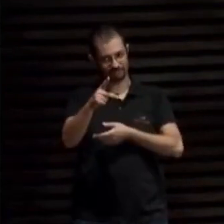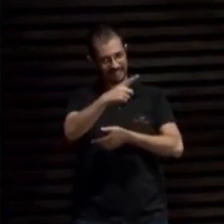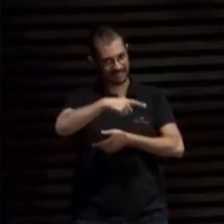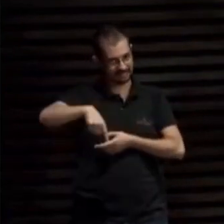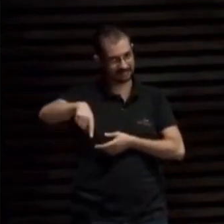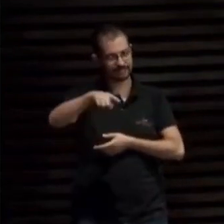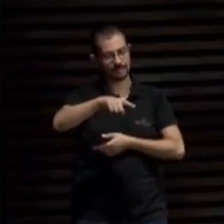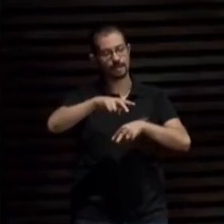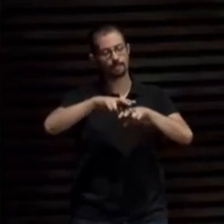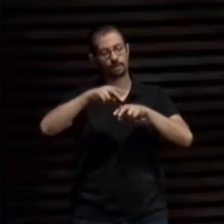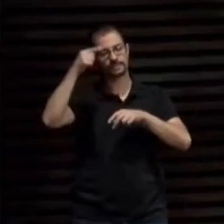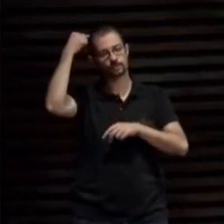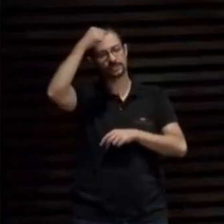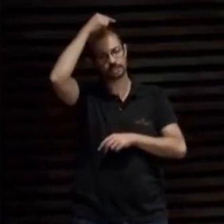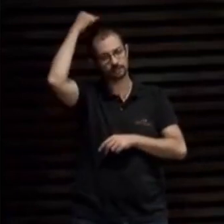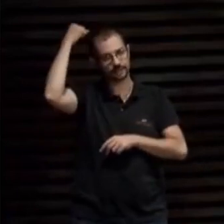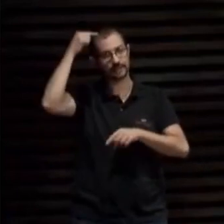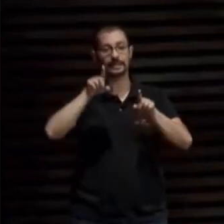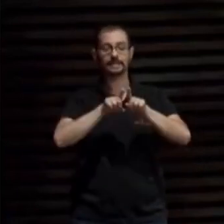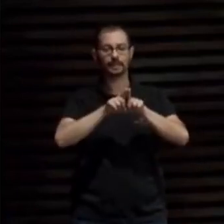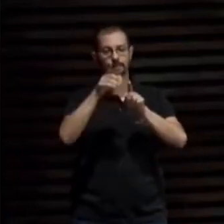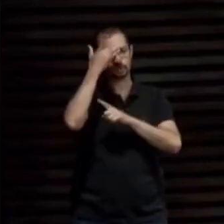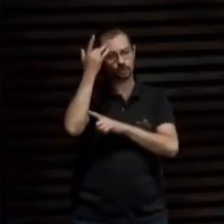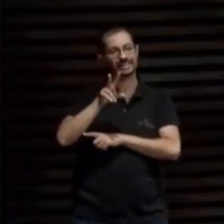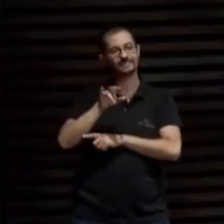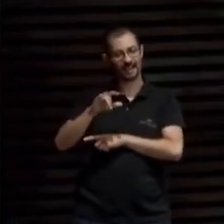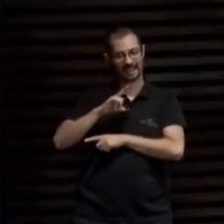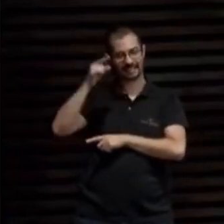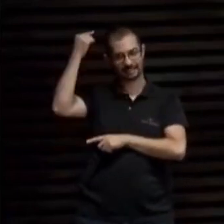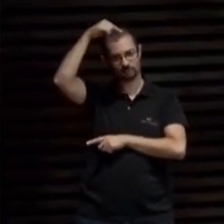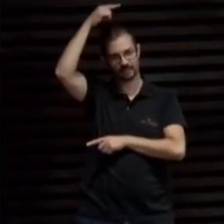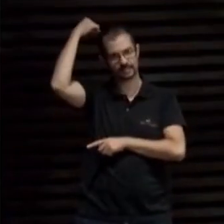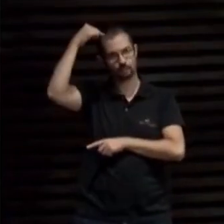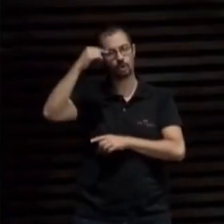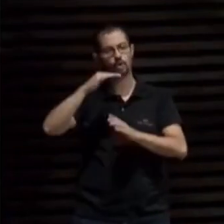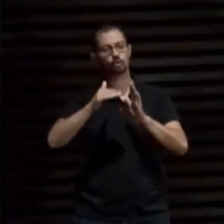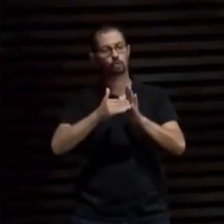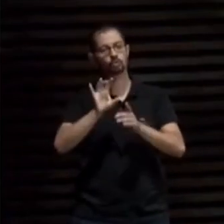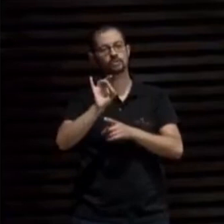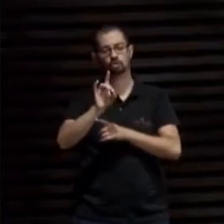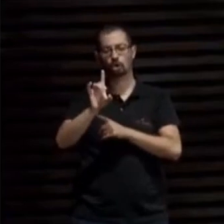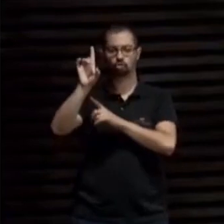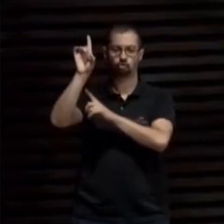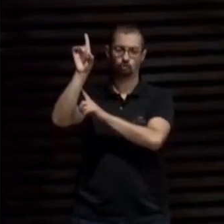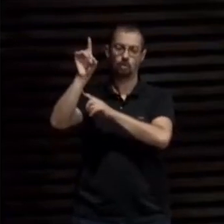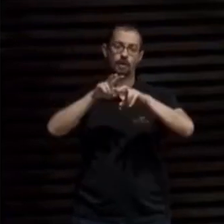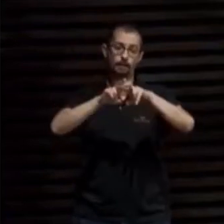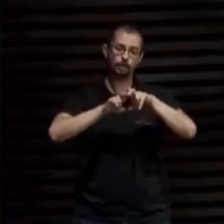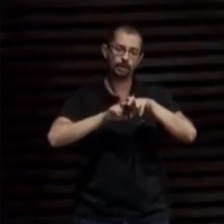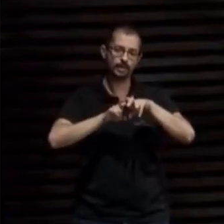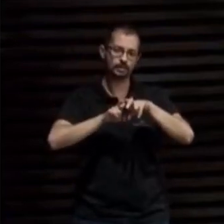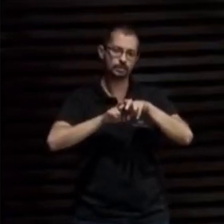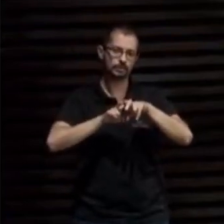o que santifica, como os que são santificados, todos vêm de um só. Por isso é que ele